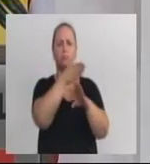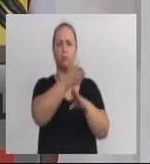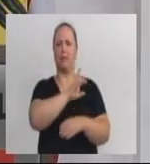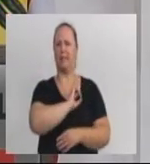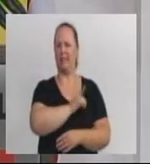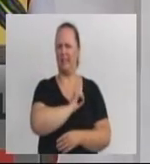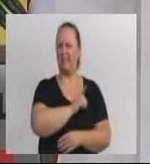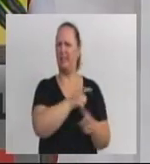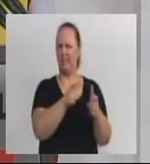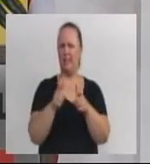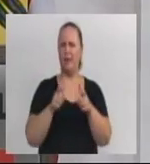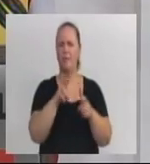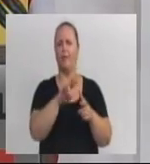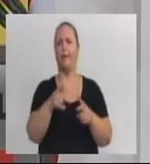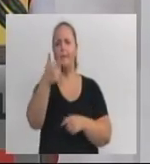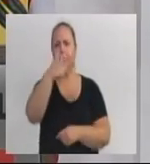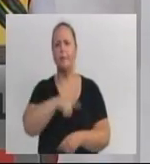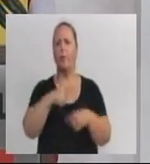tá?